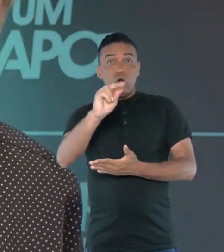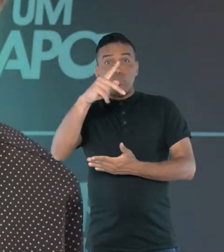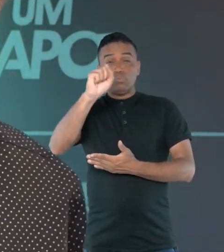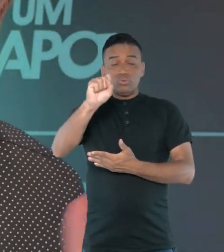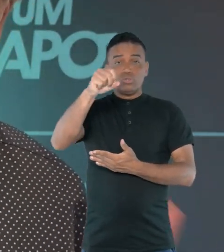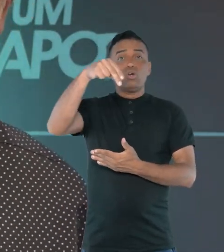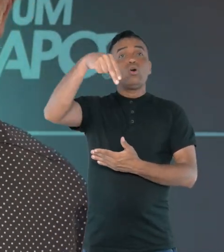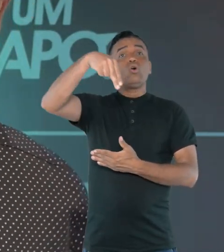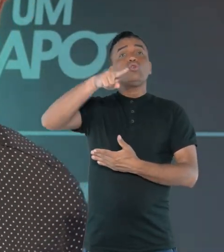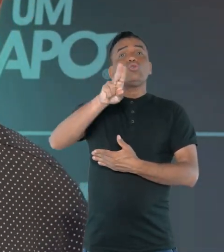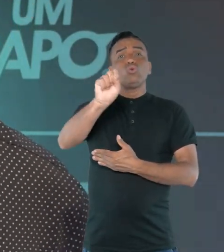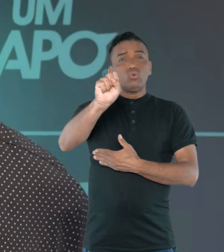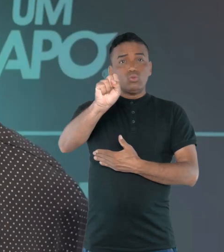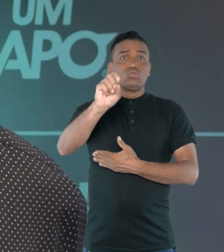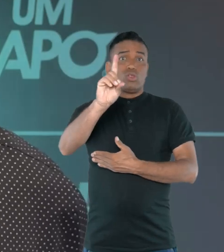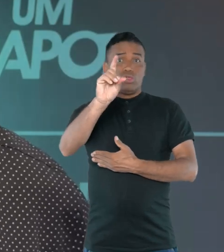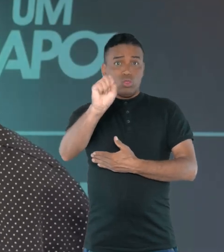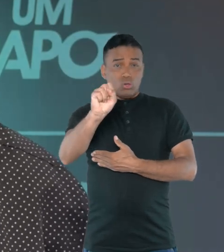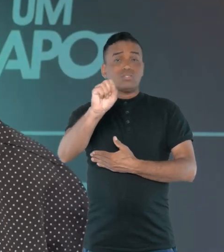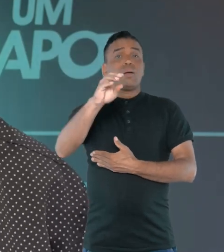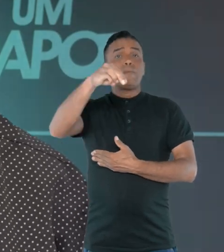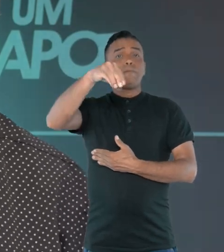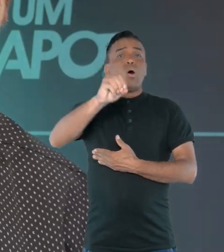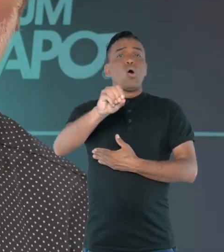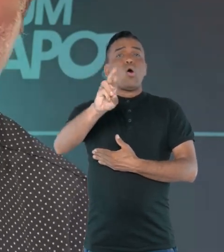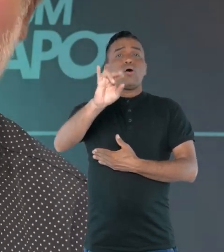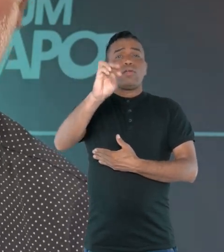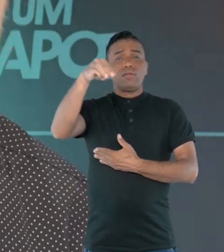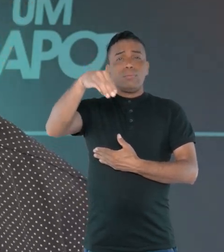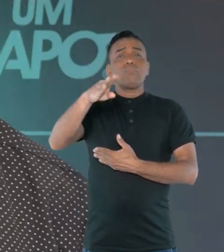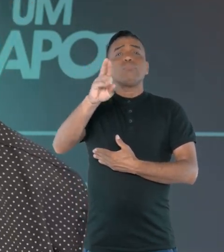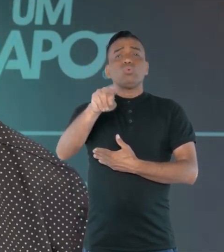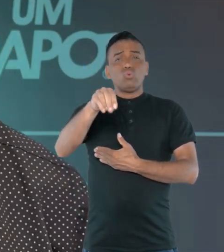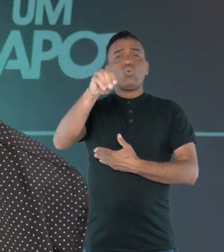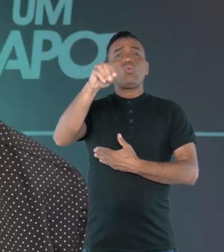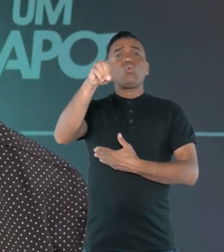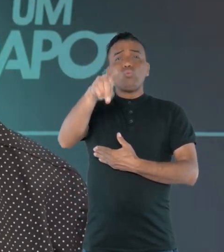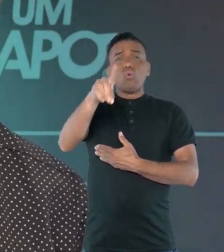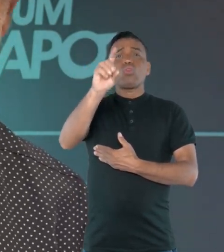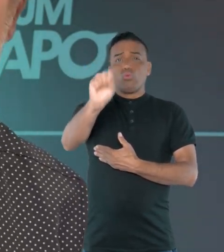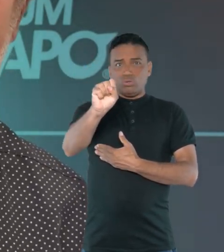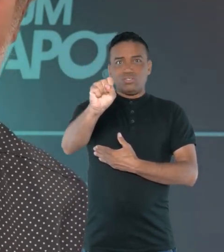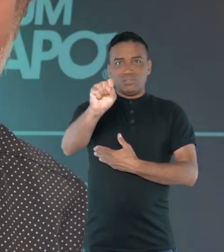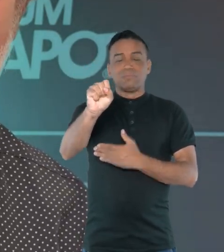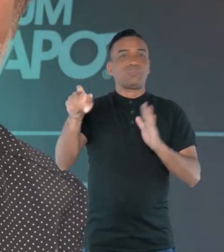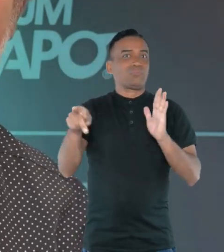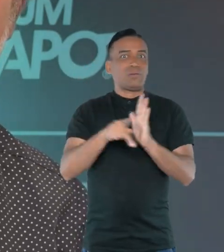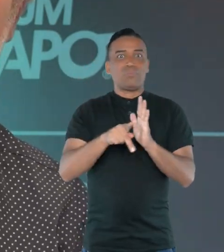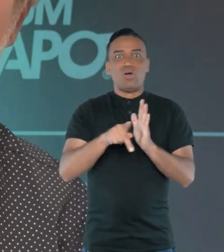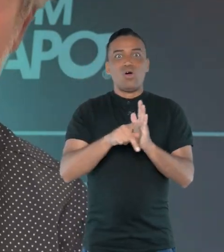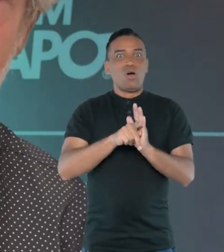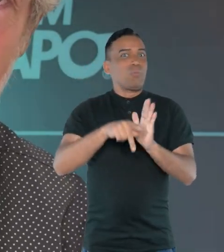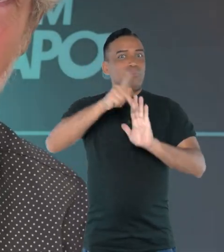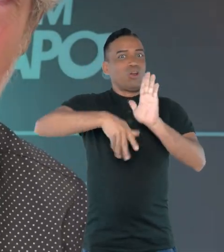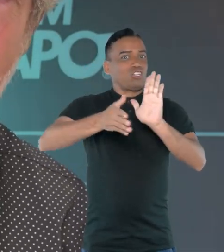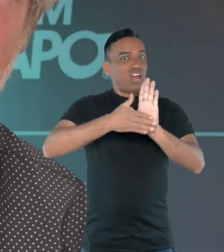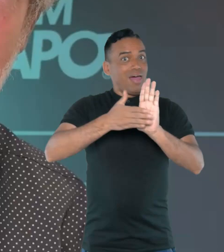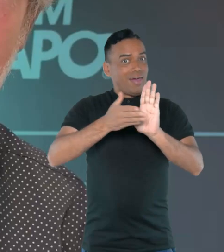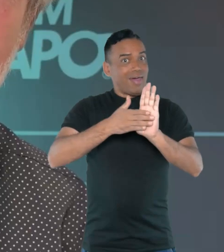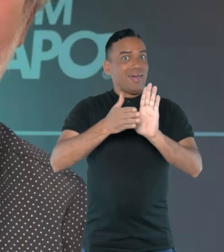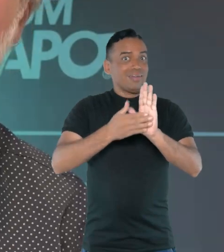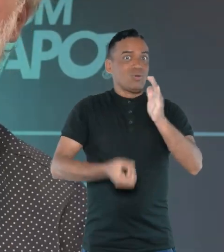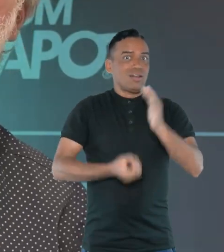últimos dias. Eu estou muito curioso para conversar com ele. O nosso Sempre um Papo, ele é uma realização da Associação Cultural Sempre um